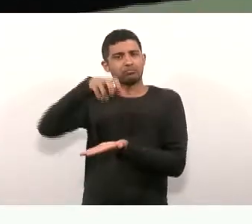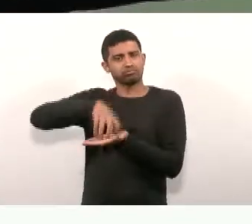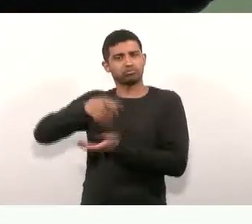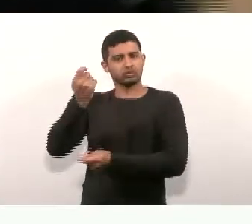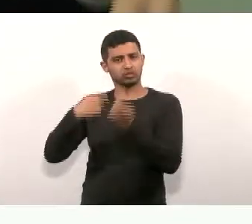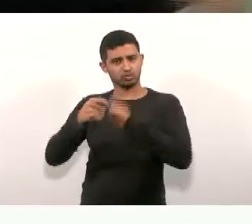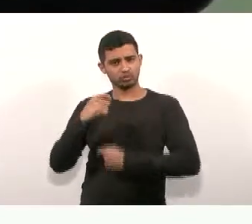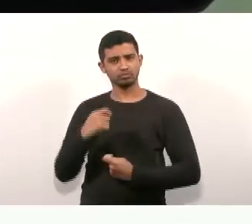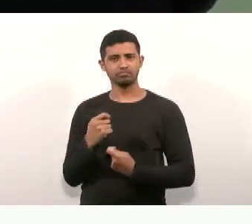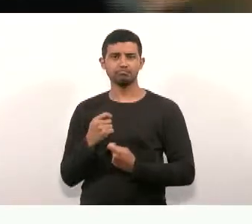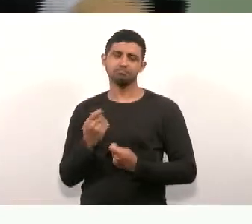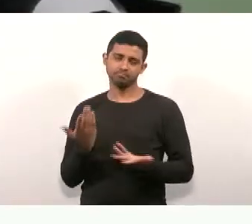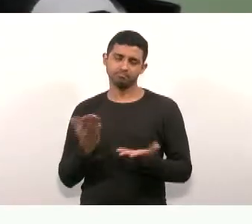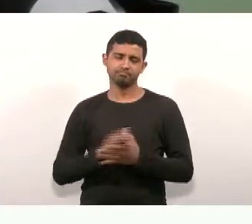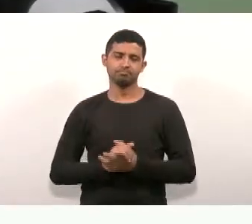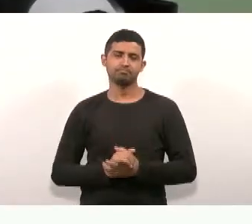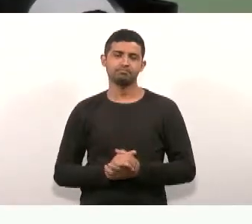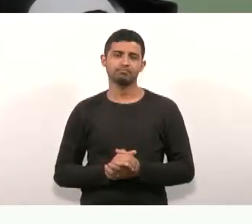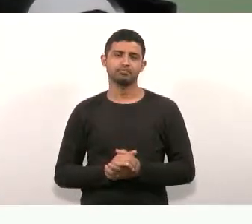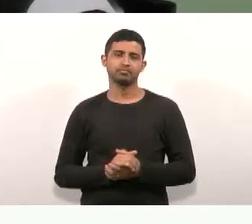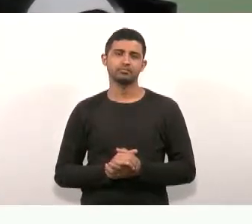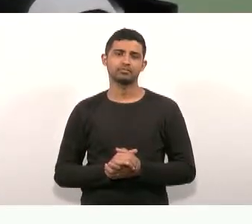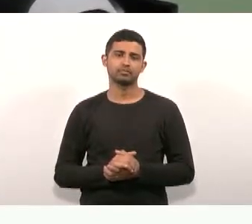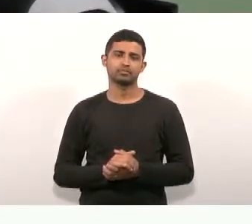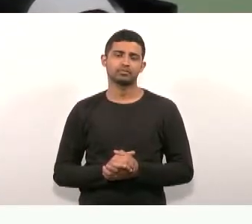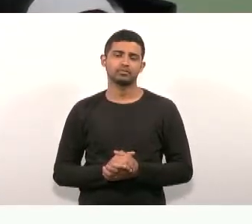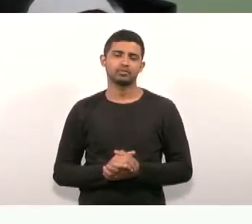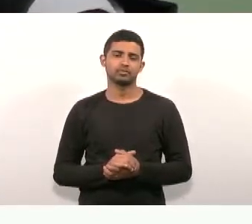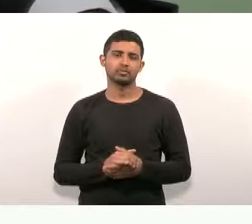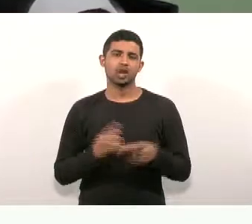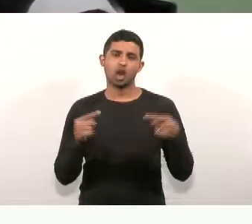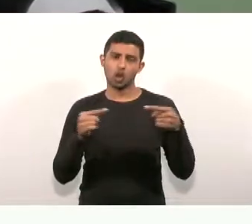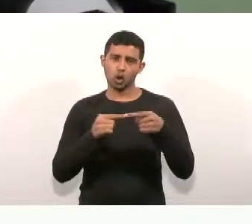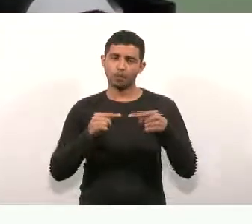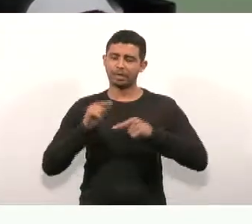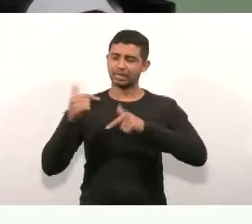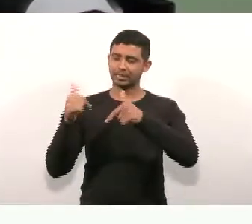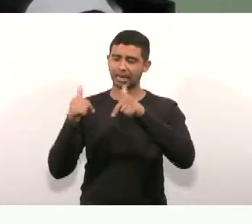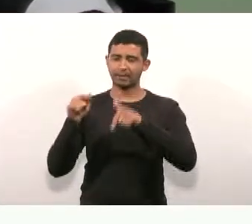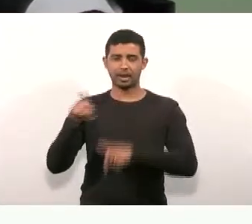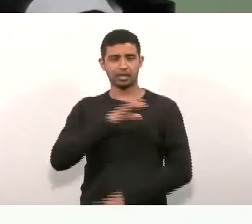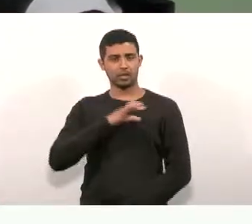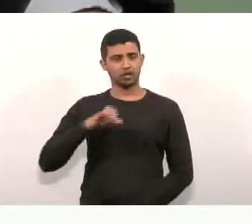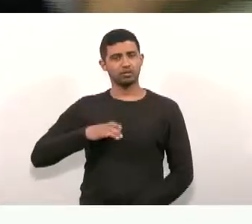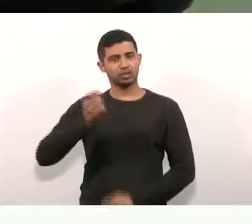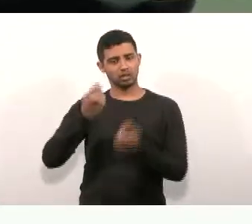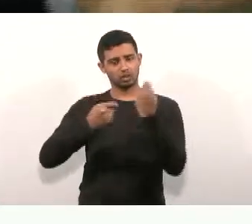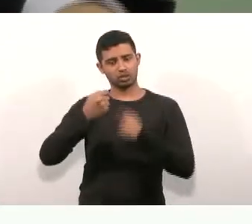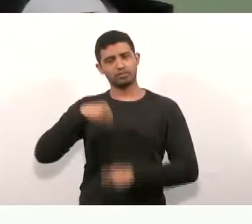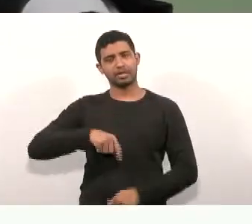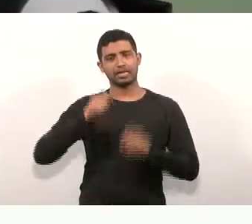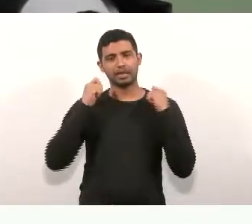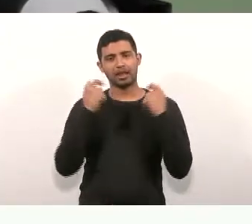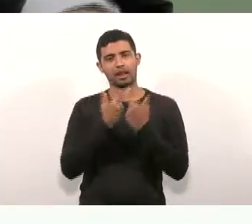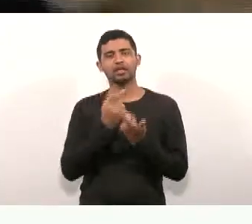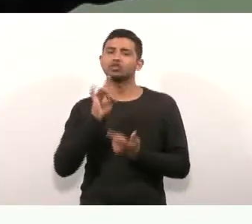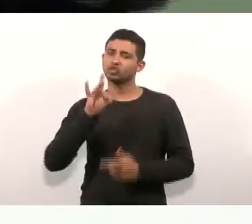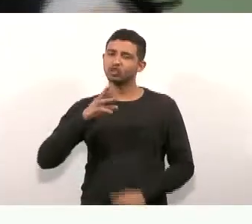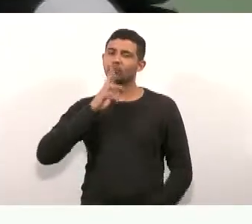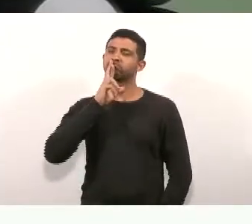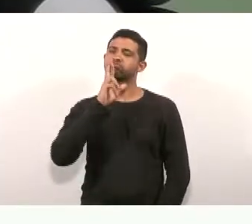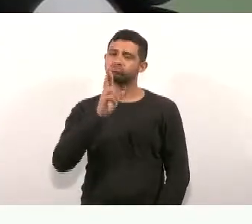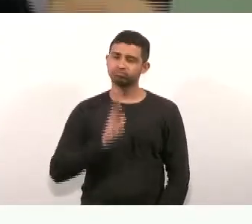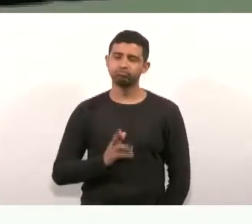porque, nem preciso explicar, obviamente relacionado à atividade da Comissão de Economia aqui da Assembleia. Portanto, fazer esse relato